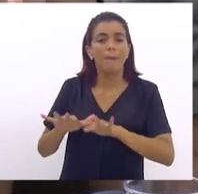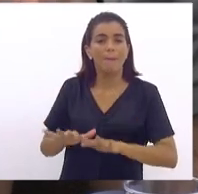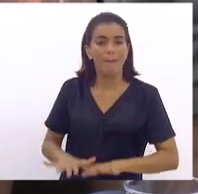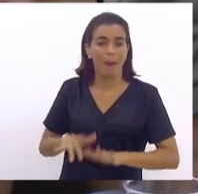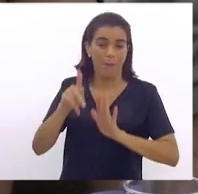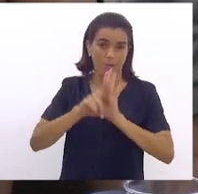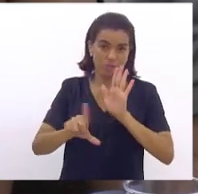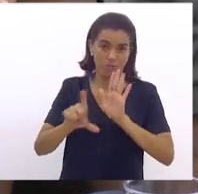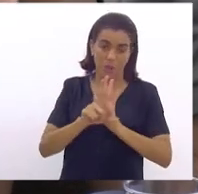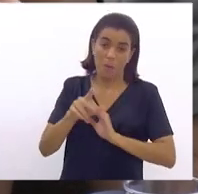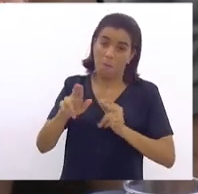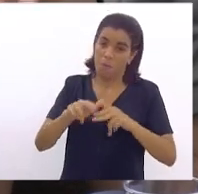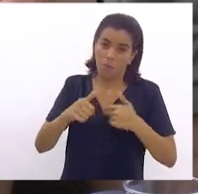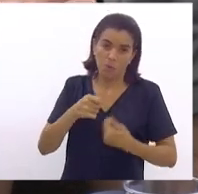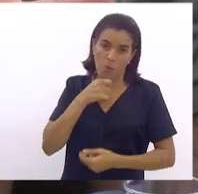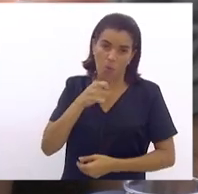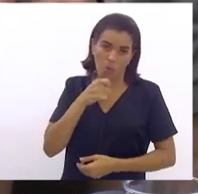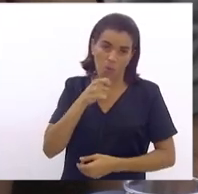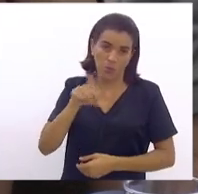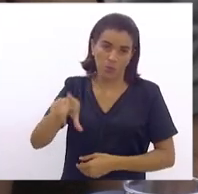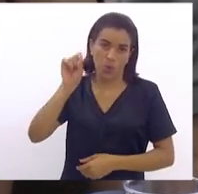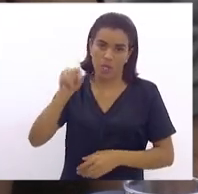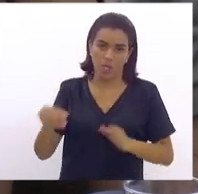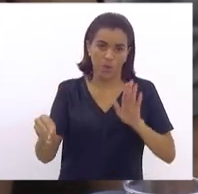lei, por isso não queria trazer a pauta.